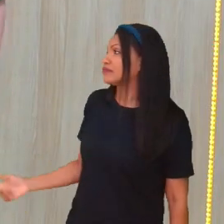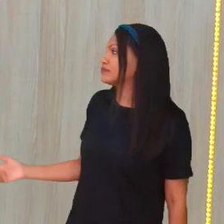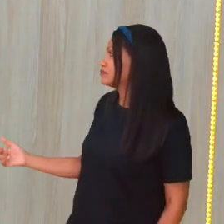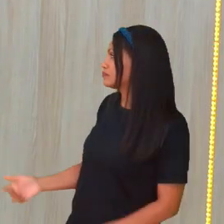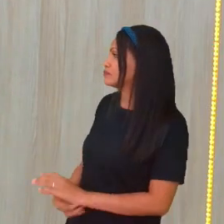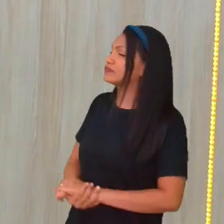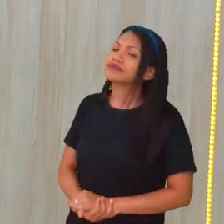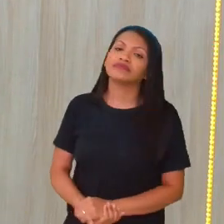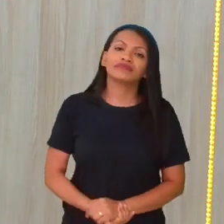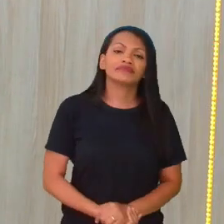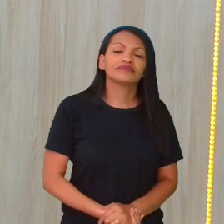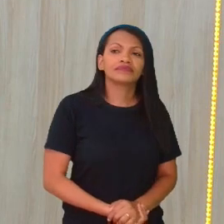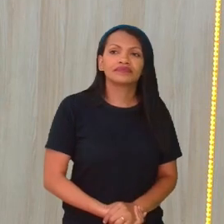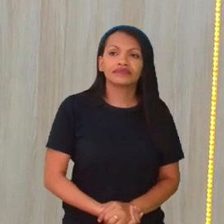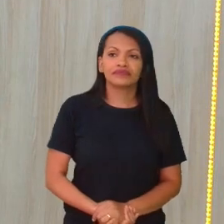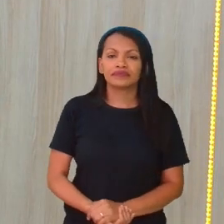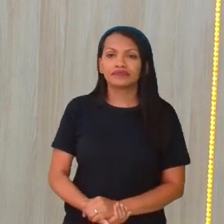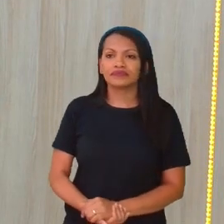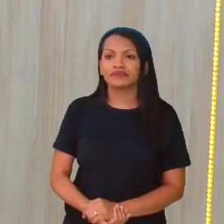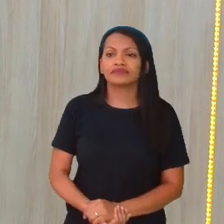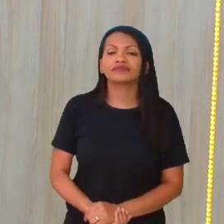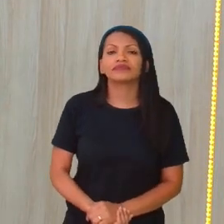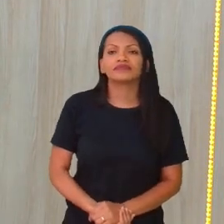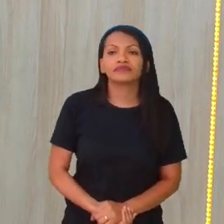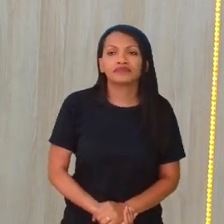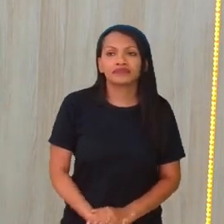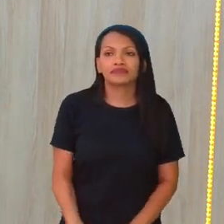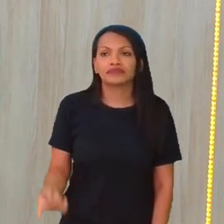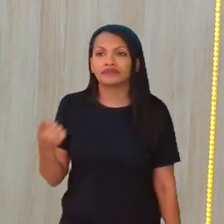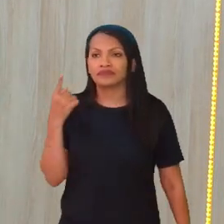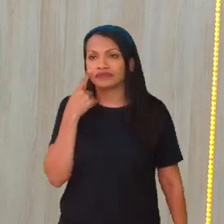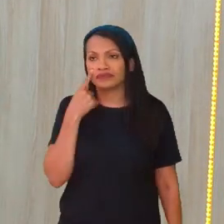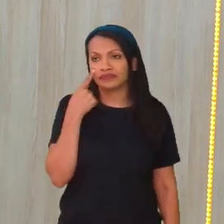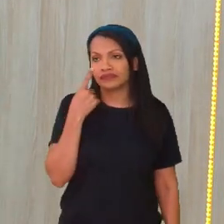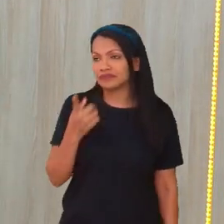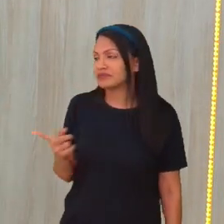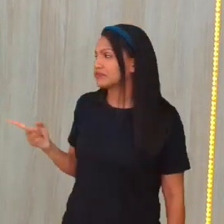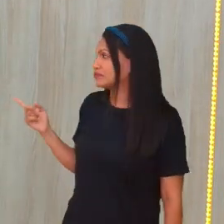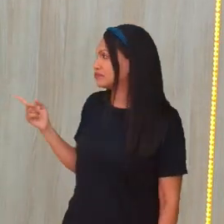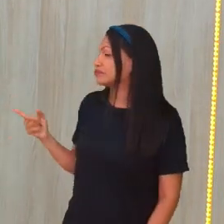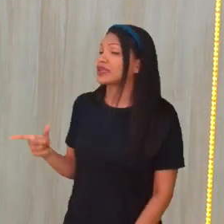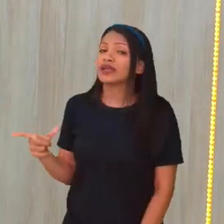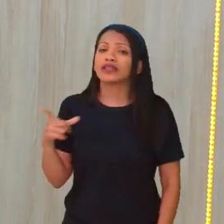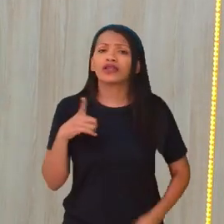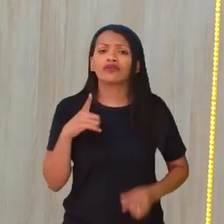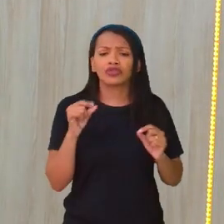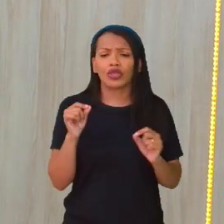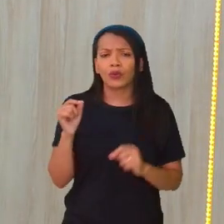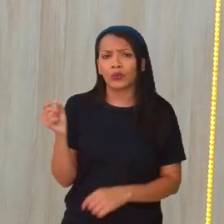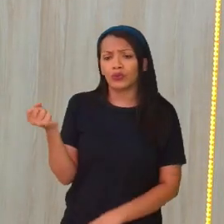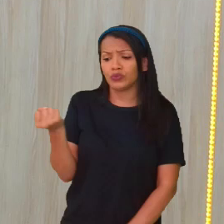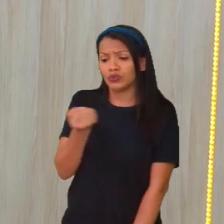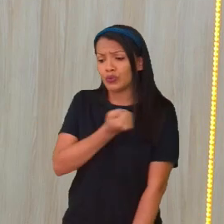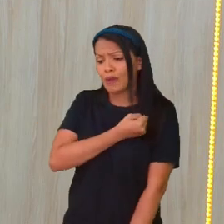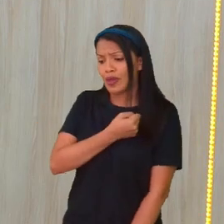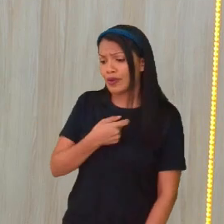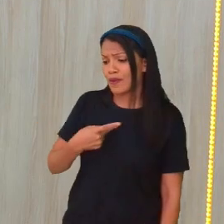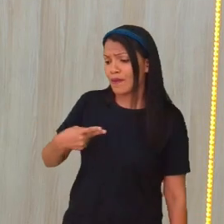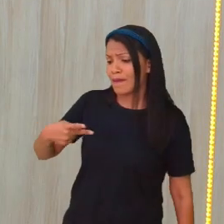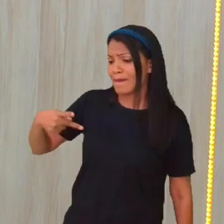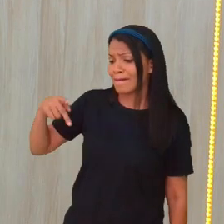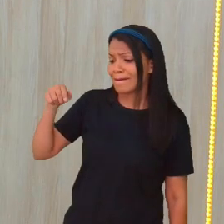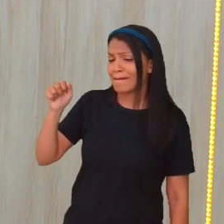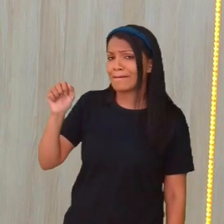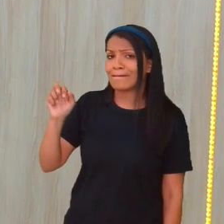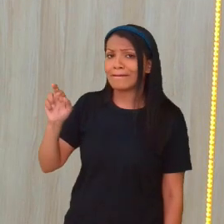O evento, aqui no caso eu botei, o evento, saiu um número par. Então,